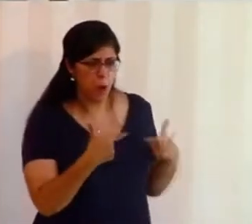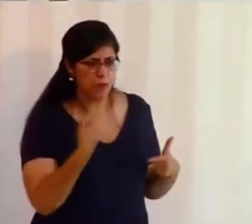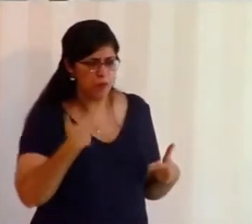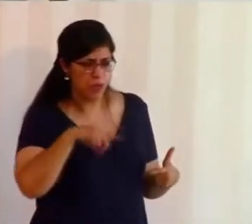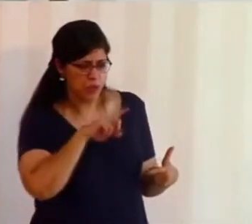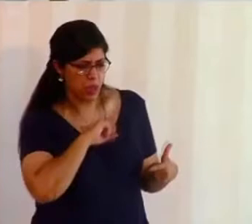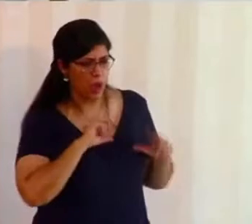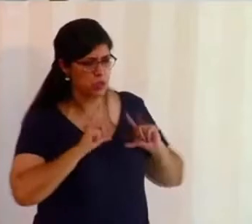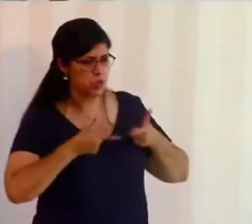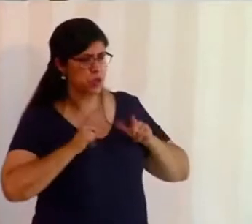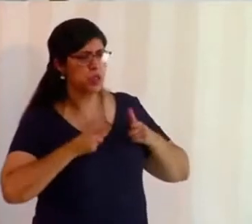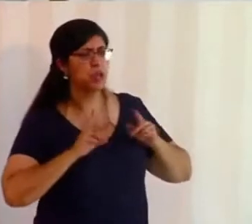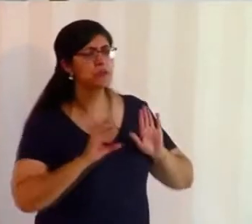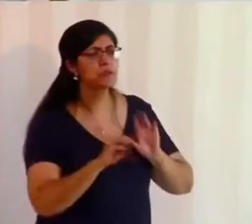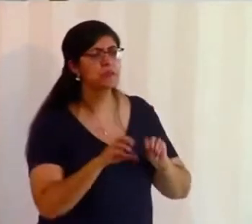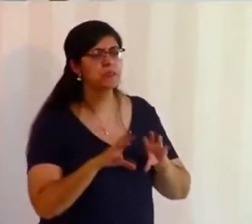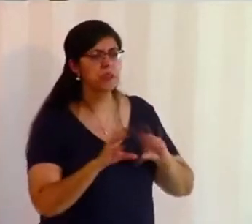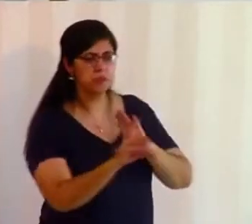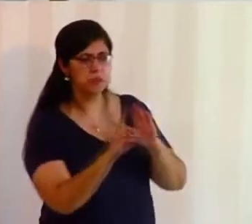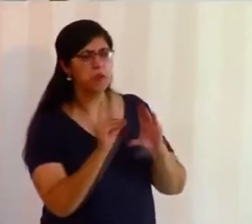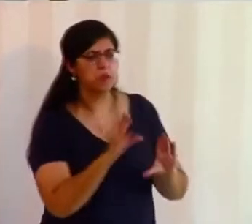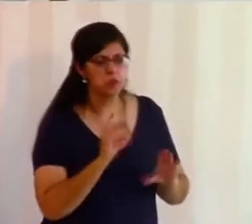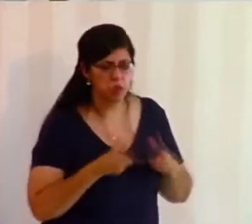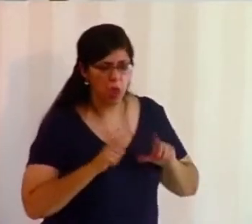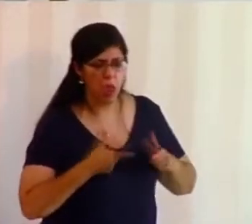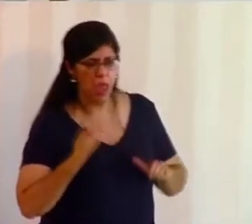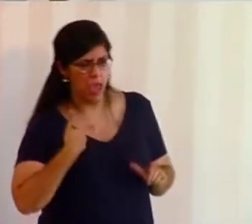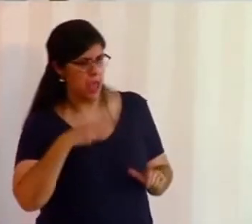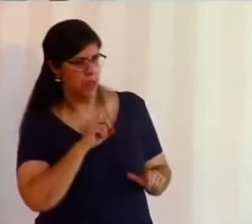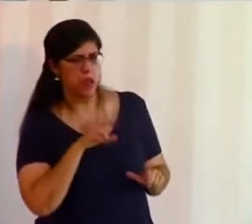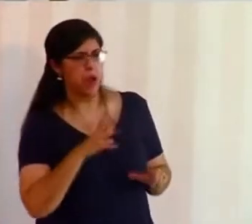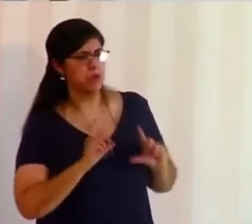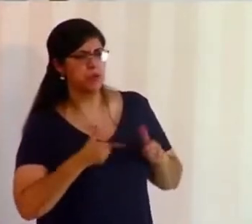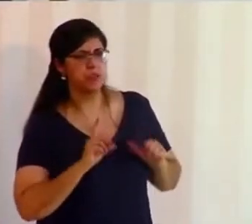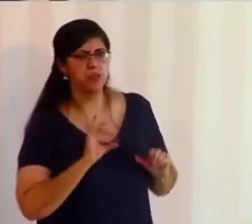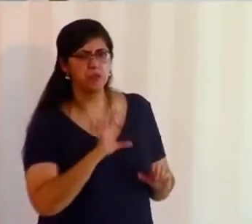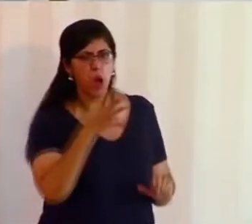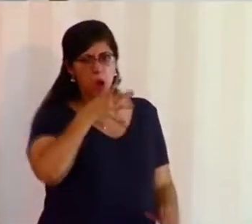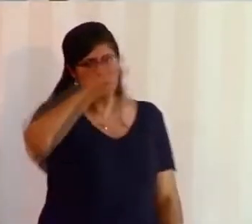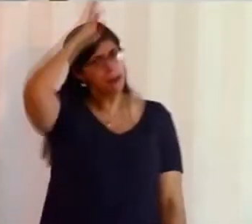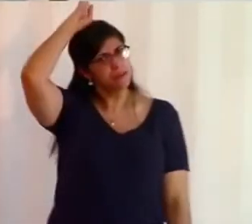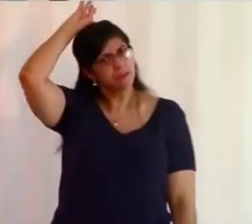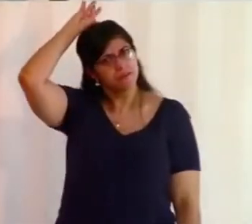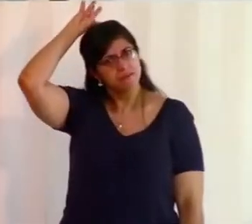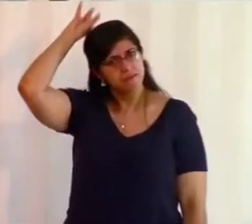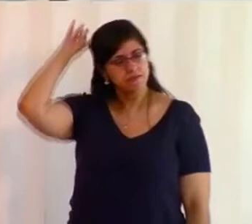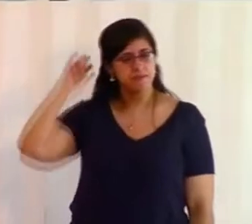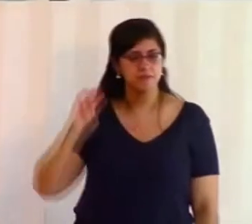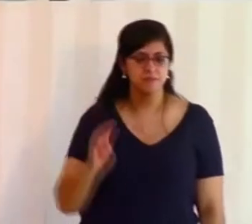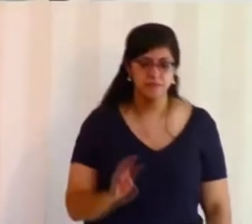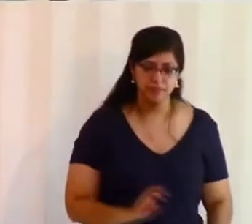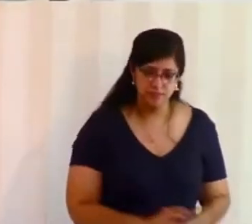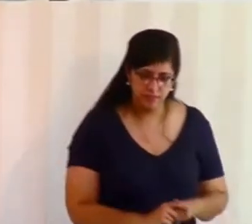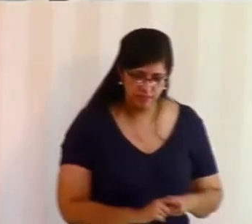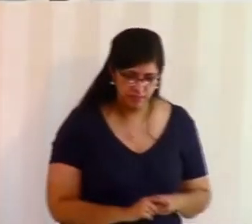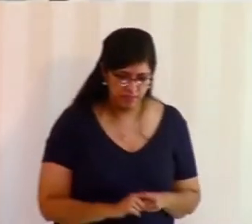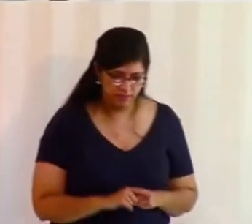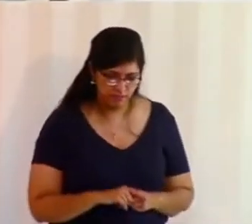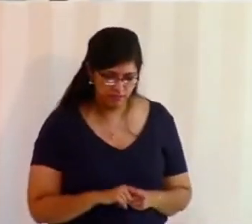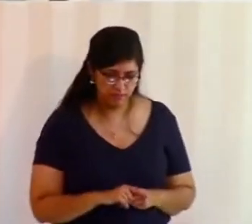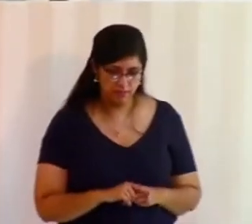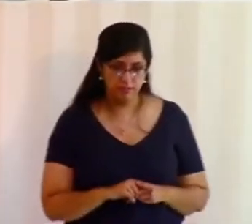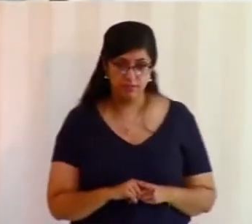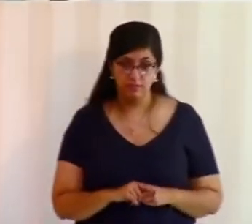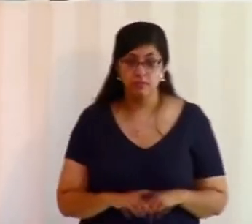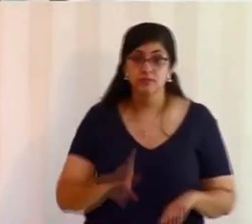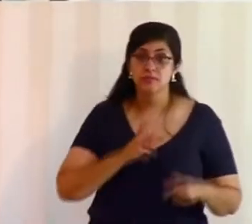receber nem praticar, porque somos romanos. Eu não vou expor isso nessa noite, mas quero desafiar você a continuar a leitura depois do verso 26.